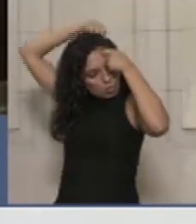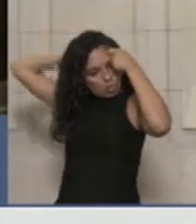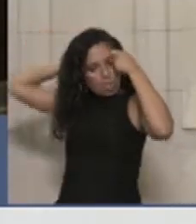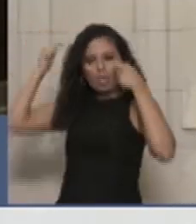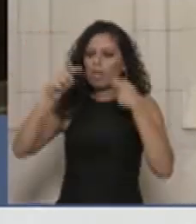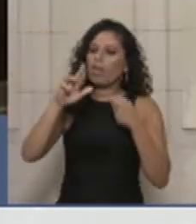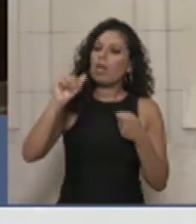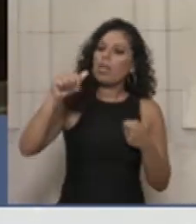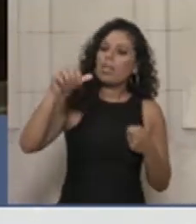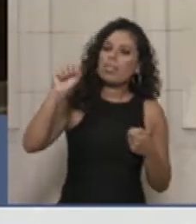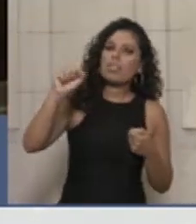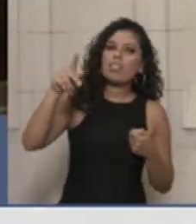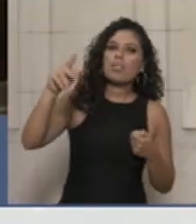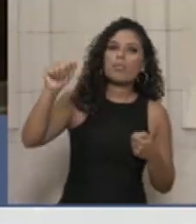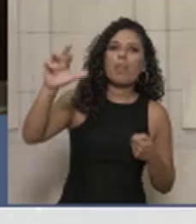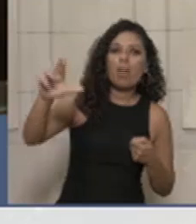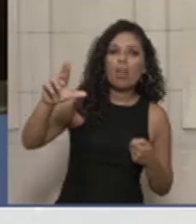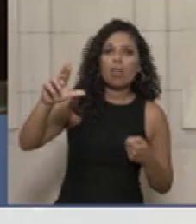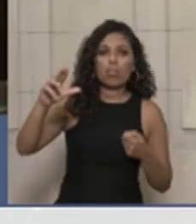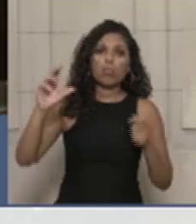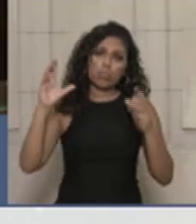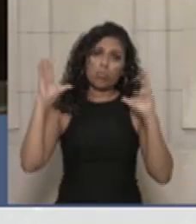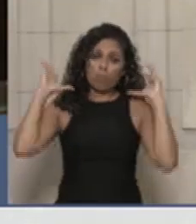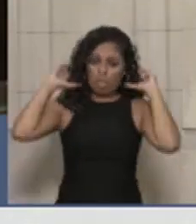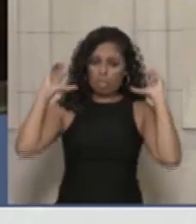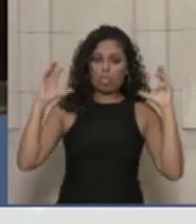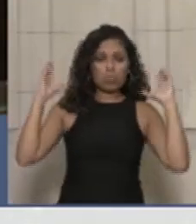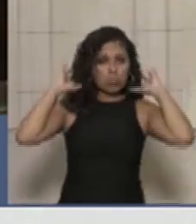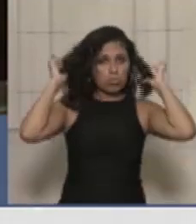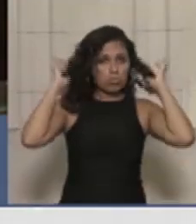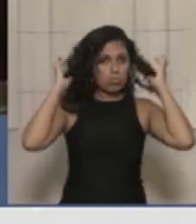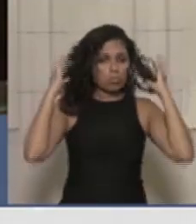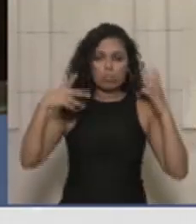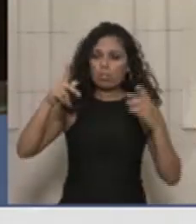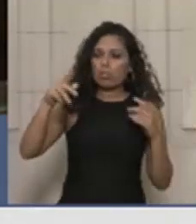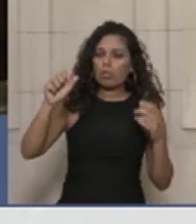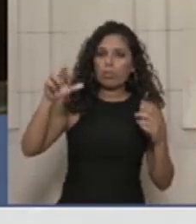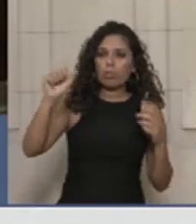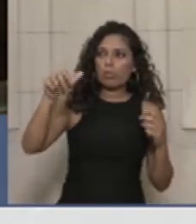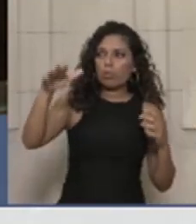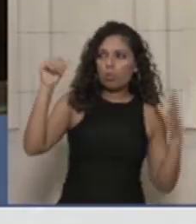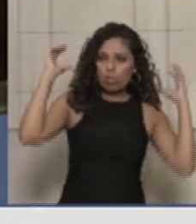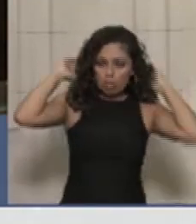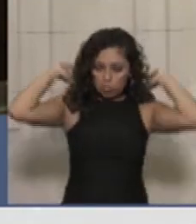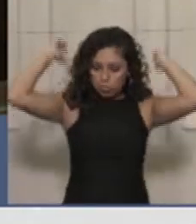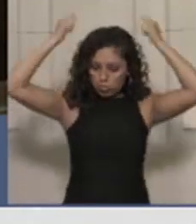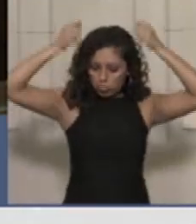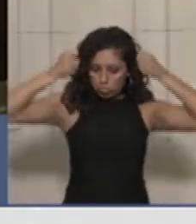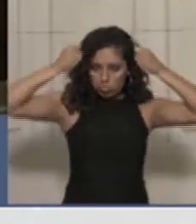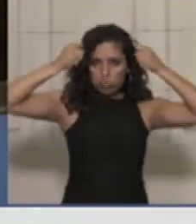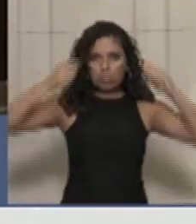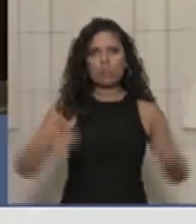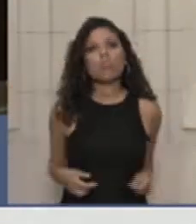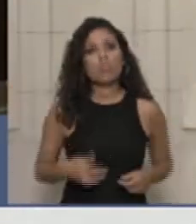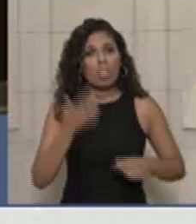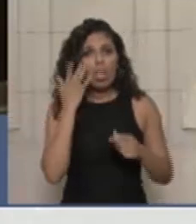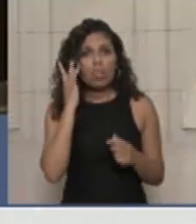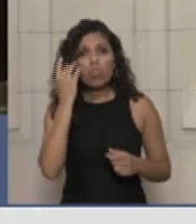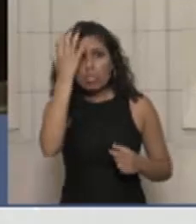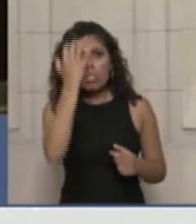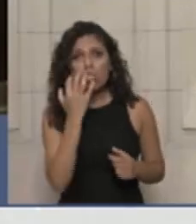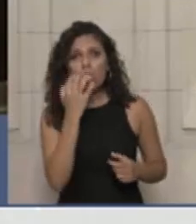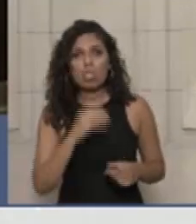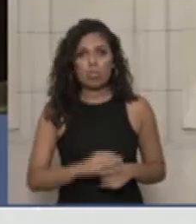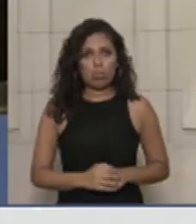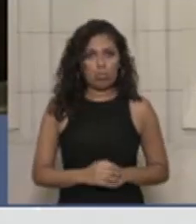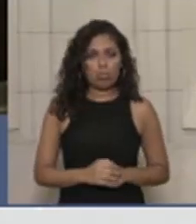peruca. Então, é uma questão séria que eu achei que devia ser refletida, porque é séria